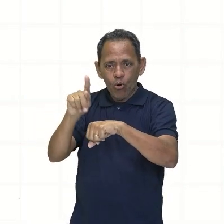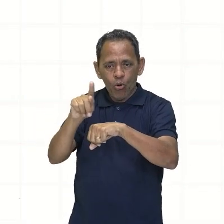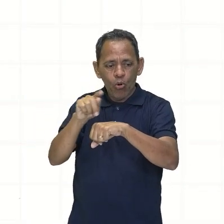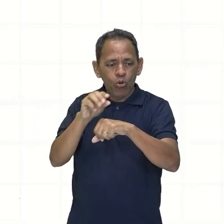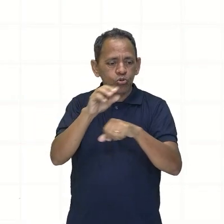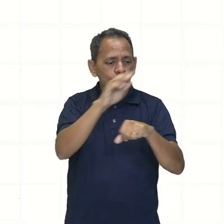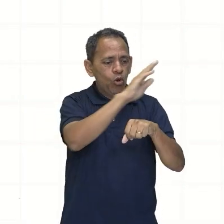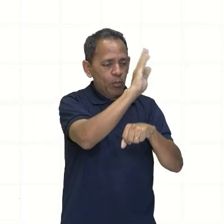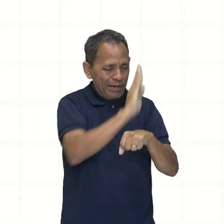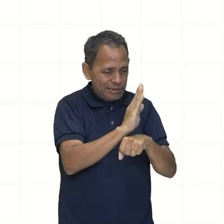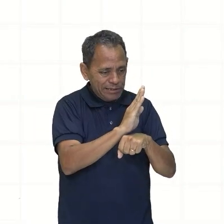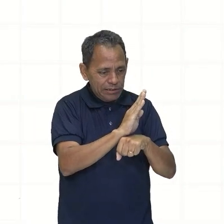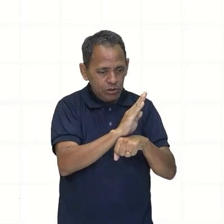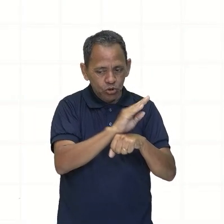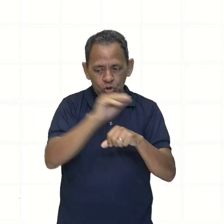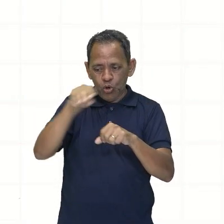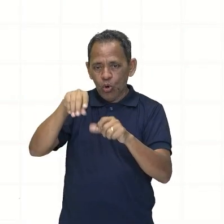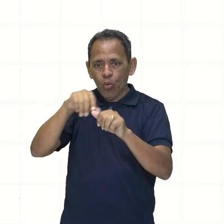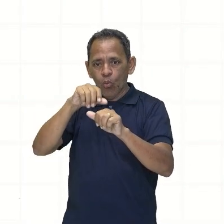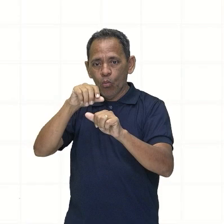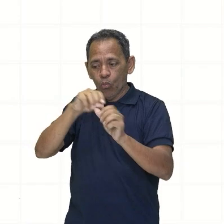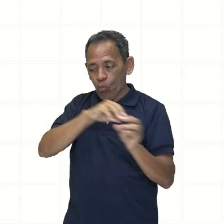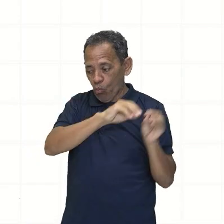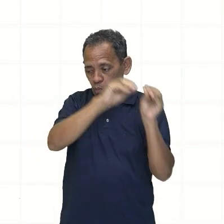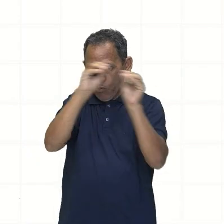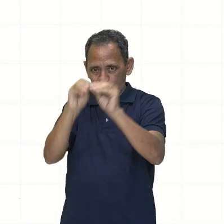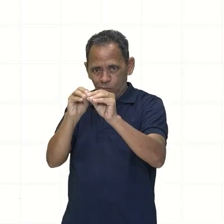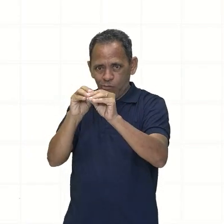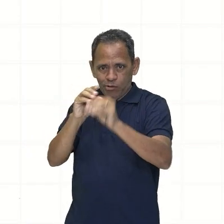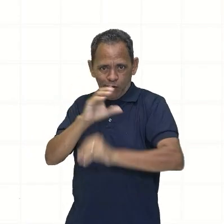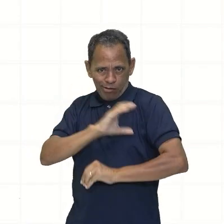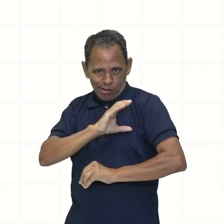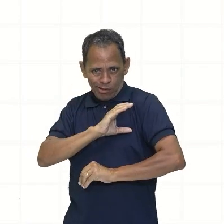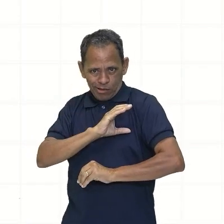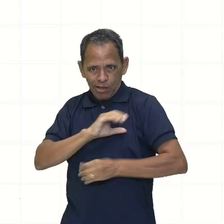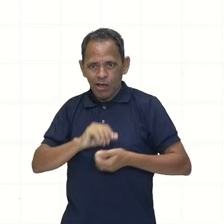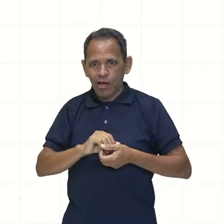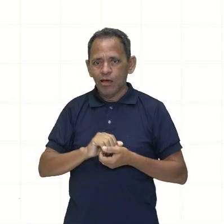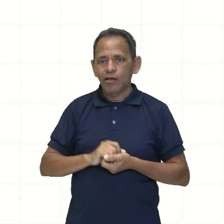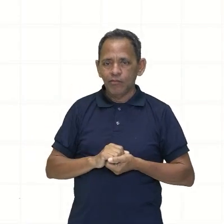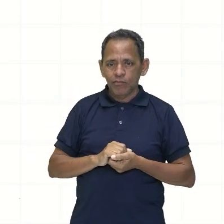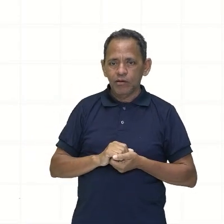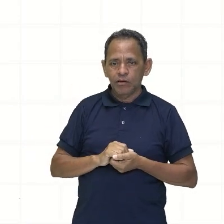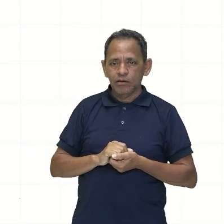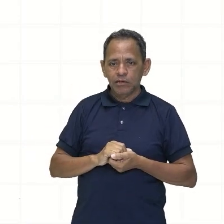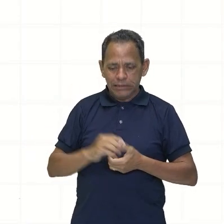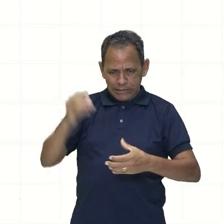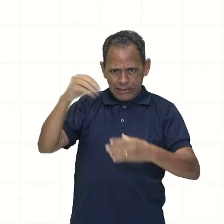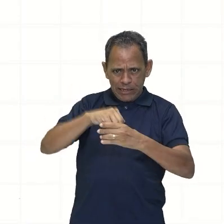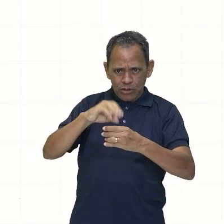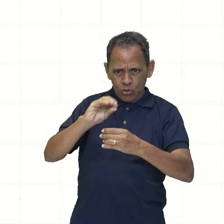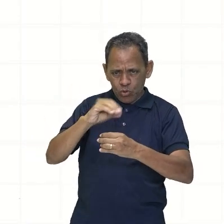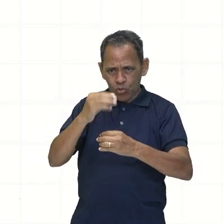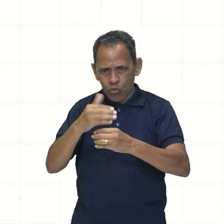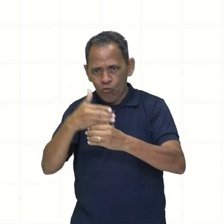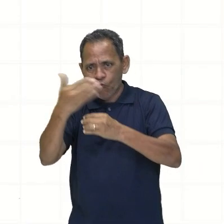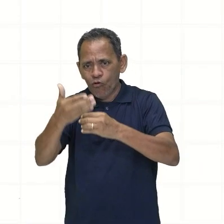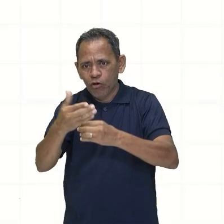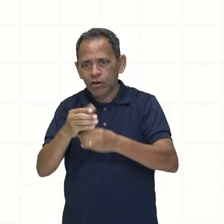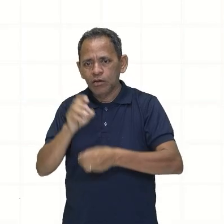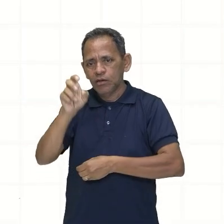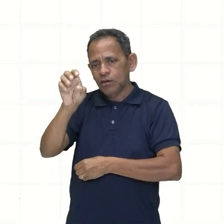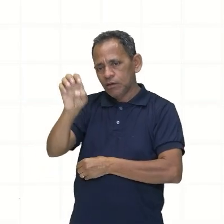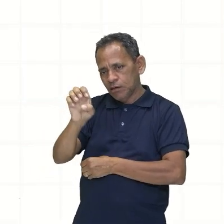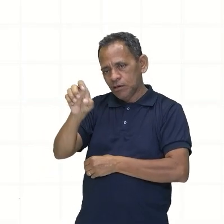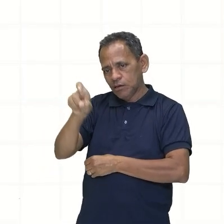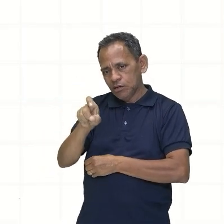o Canadá. Esse movimento migratório, ele vai ser interno ou externo? Se eu estou indo para um outro país,